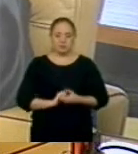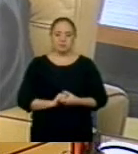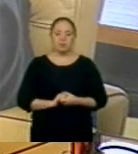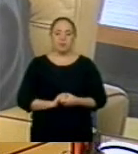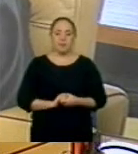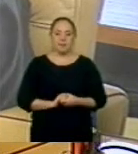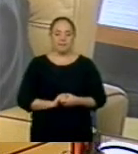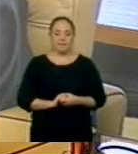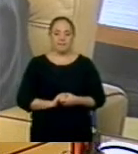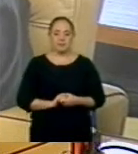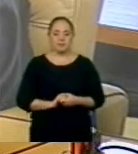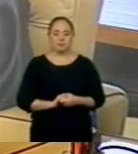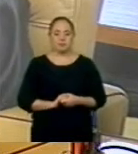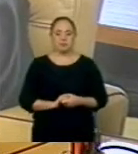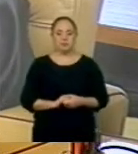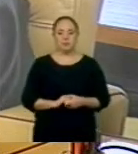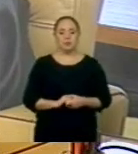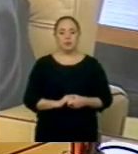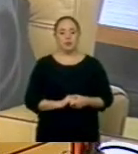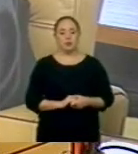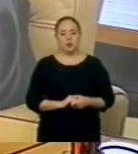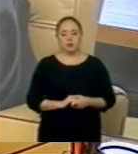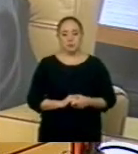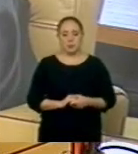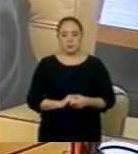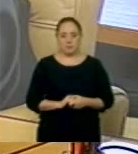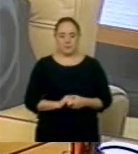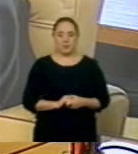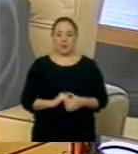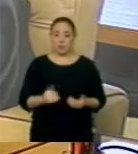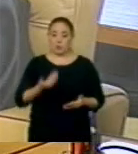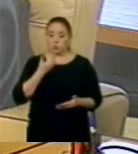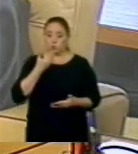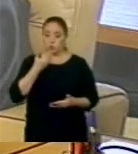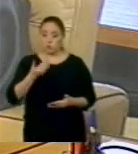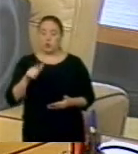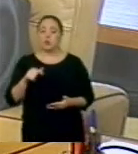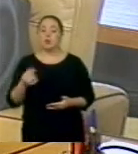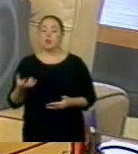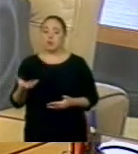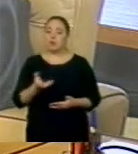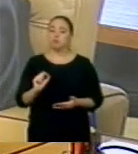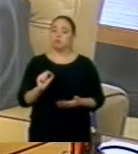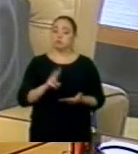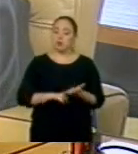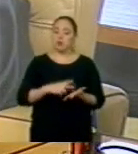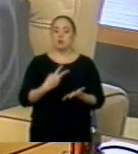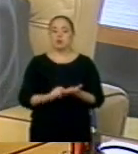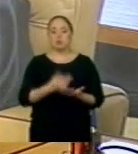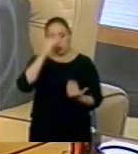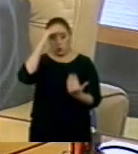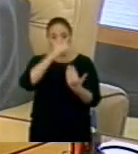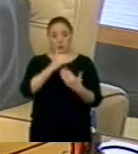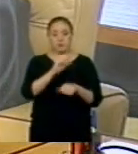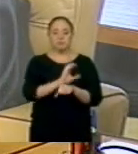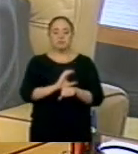caso, a pretensão inicial requer, e esse é o pedido, requer interpretação conforme a